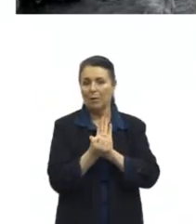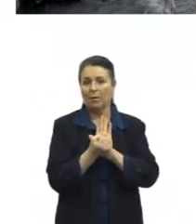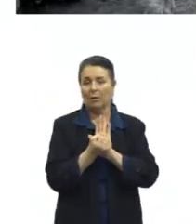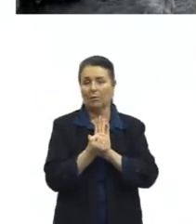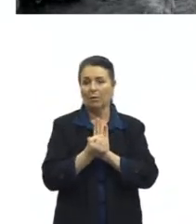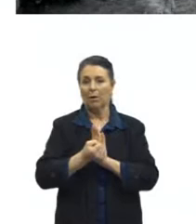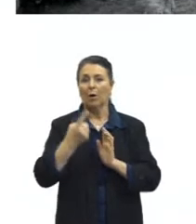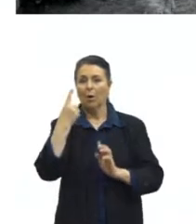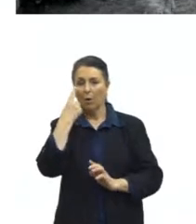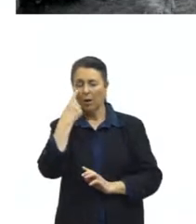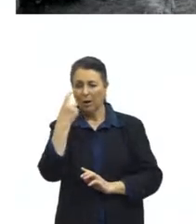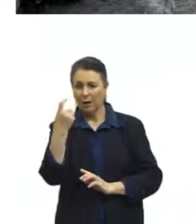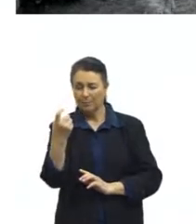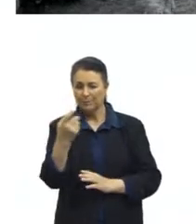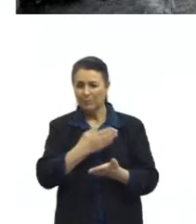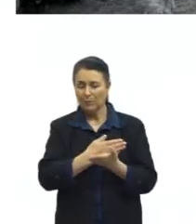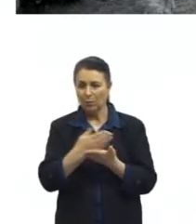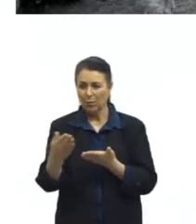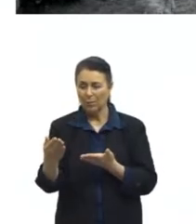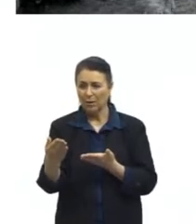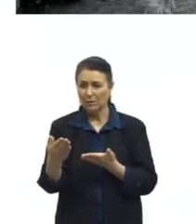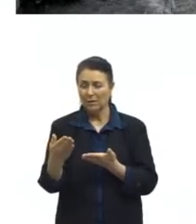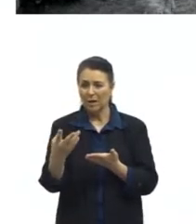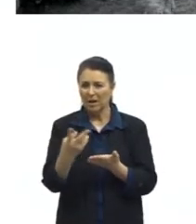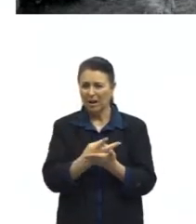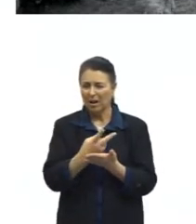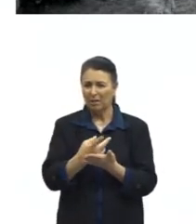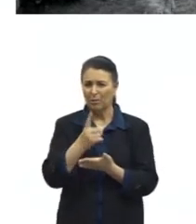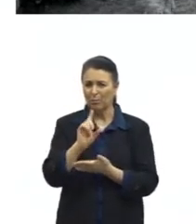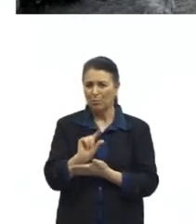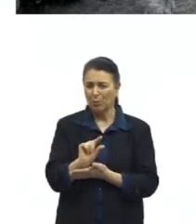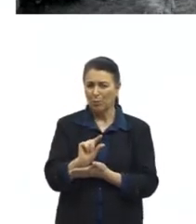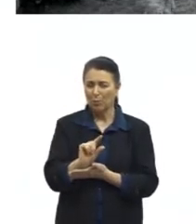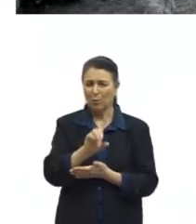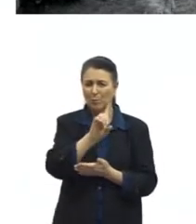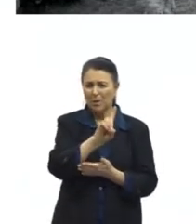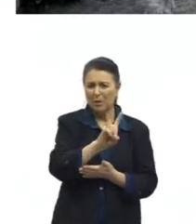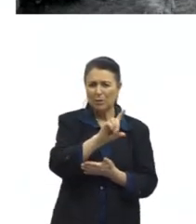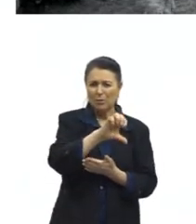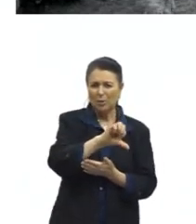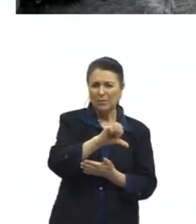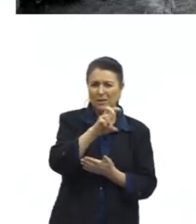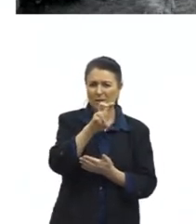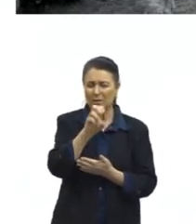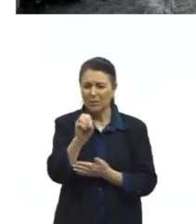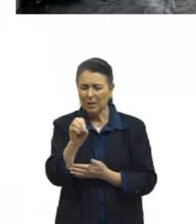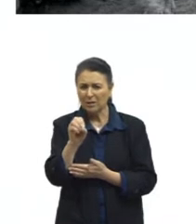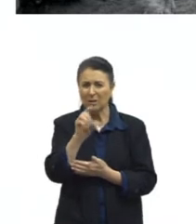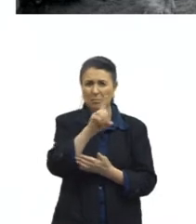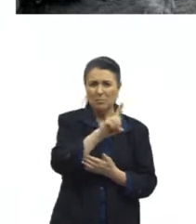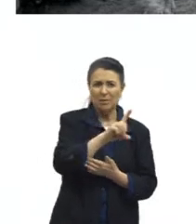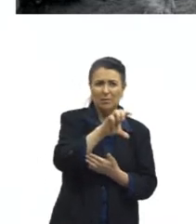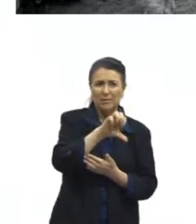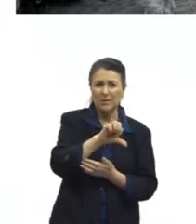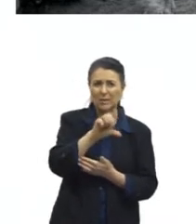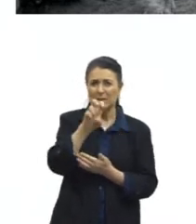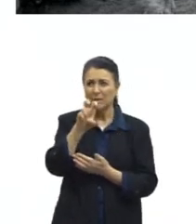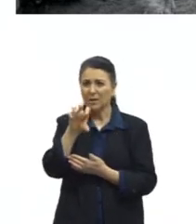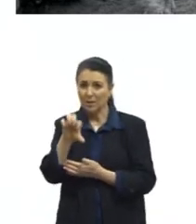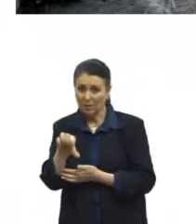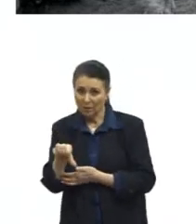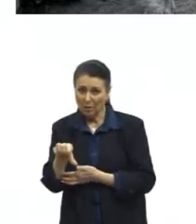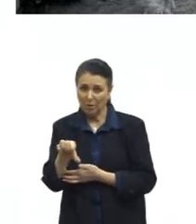aqui a data da guerra da corella tá errada né ela foi de 190 até 1959 na